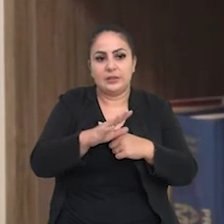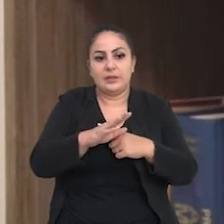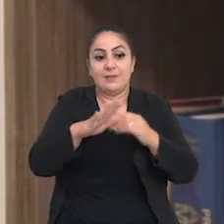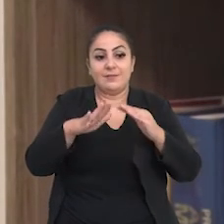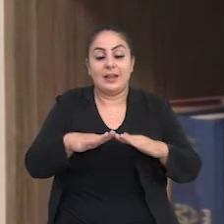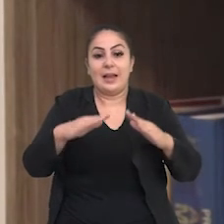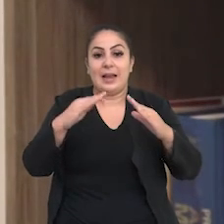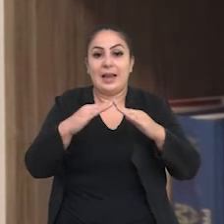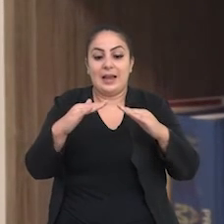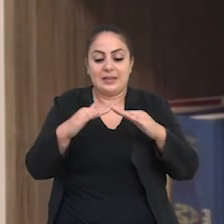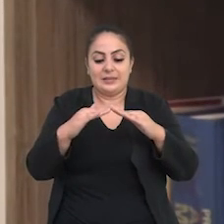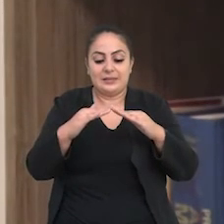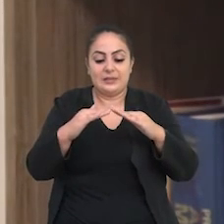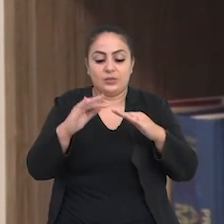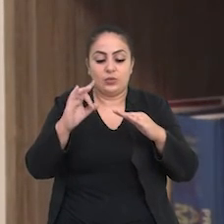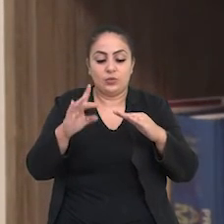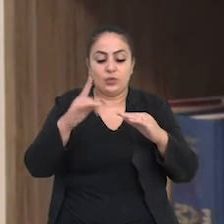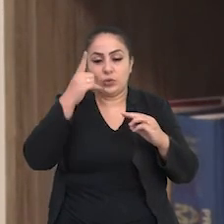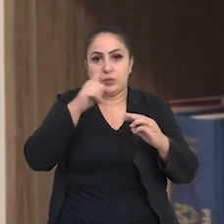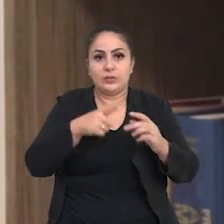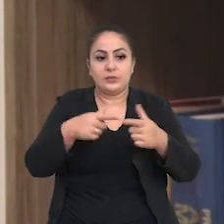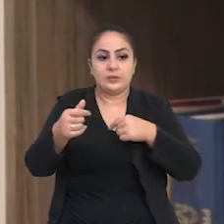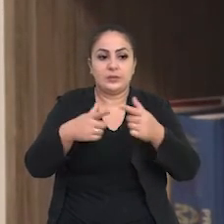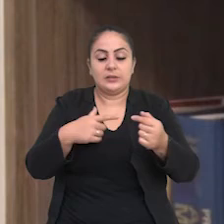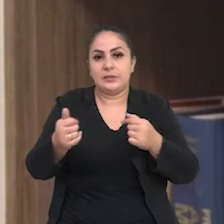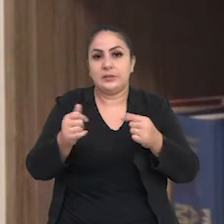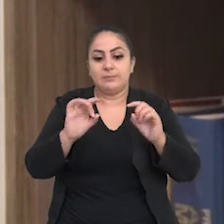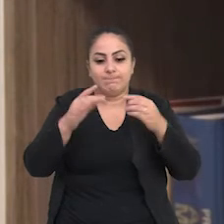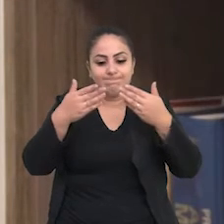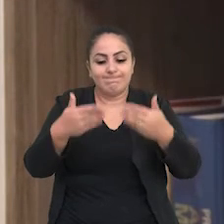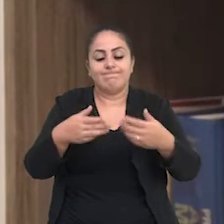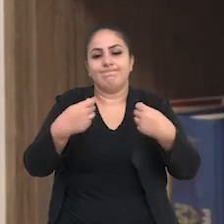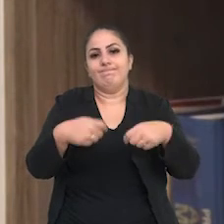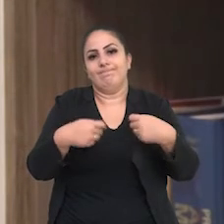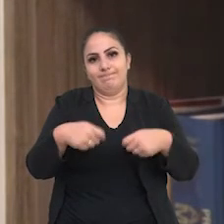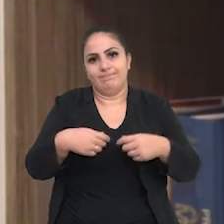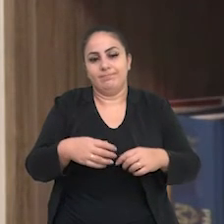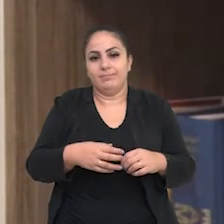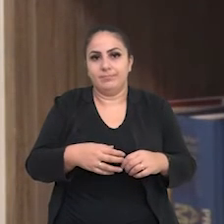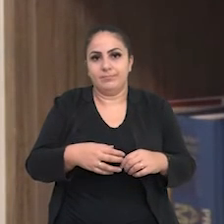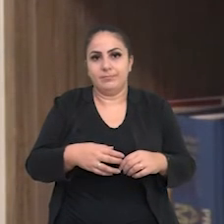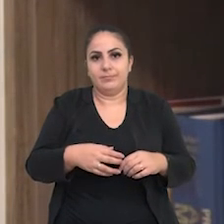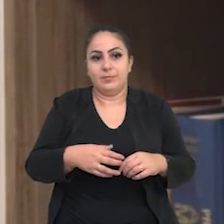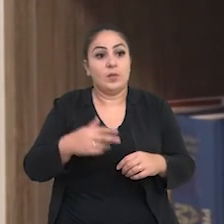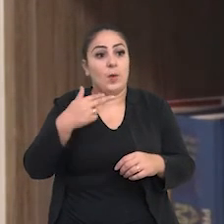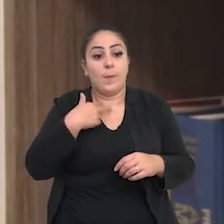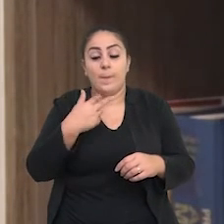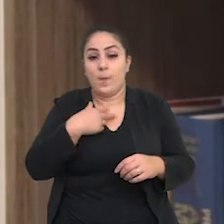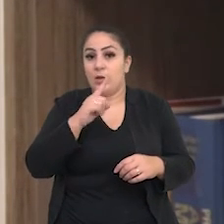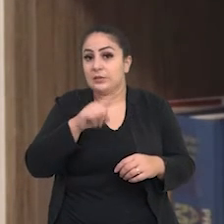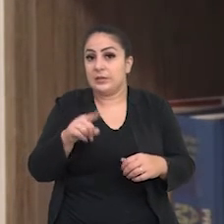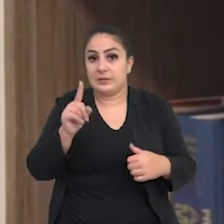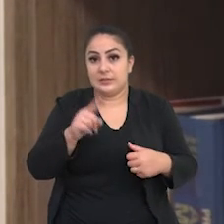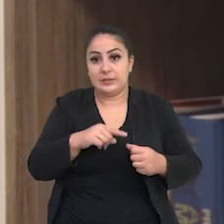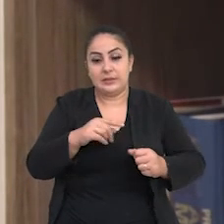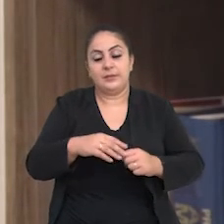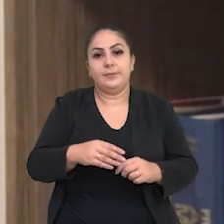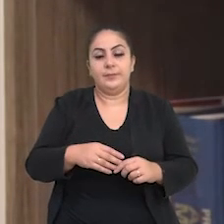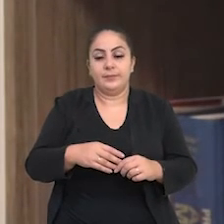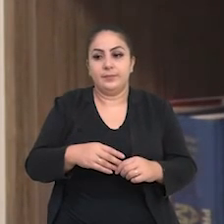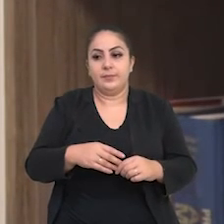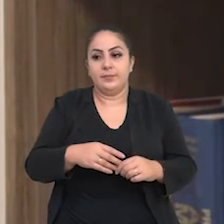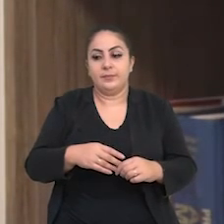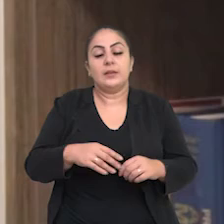social, ficar em casa, só sair para o estritamente necessário, que não possa ser